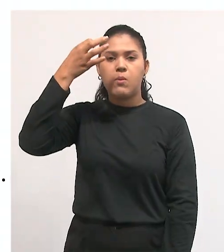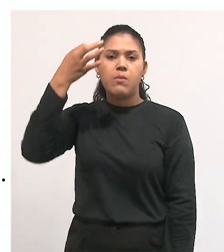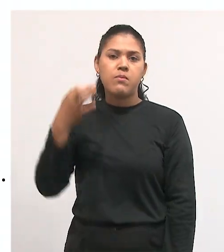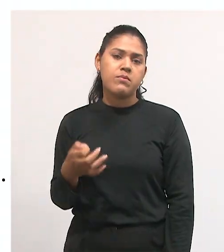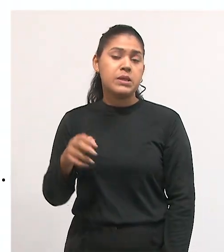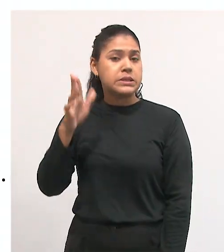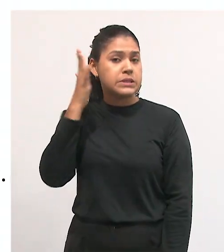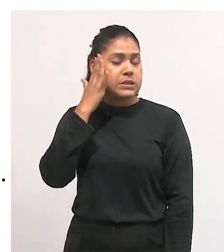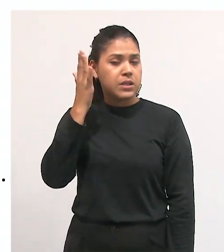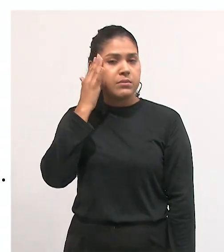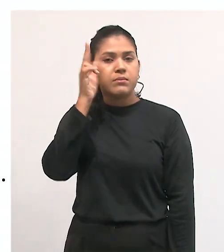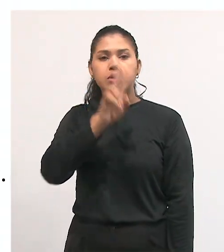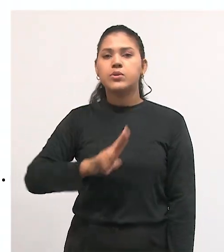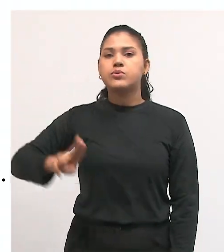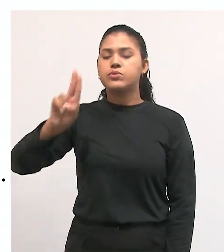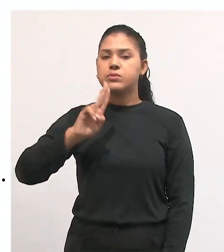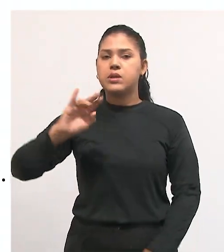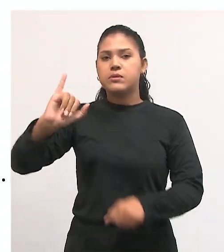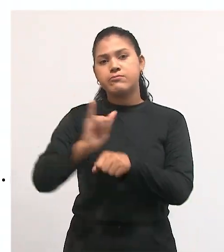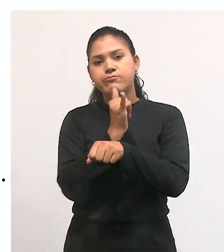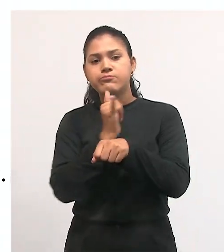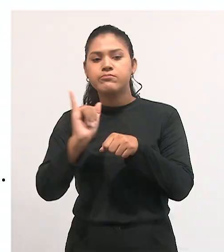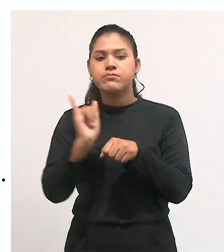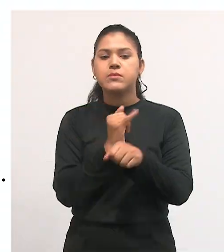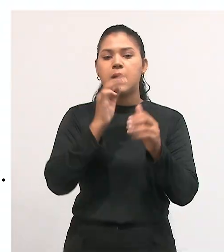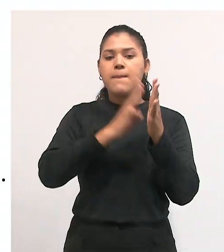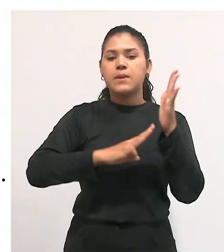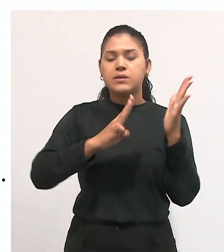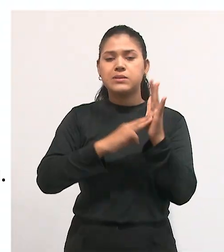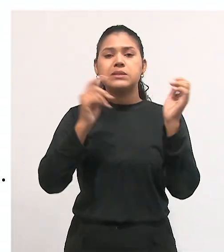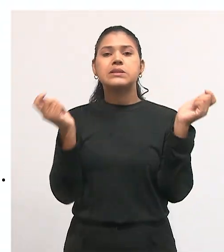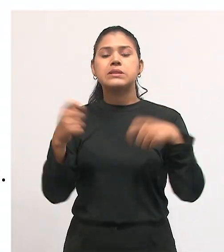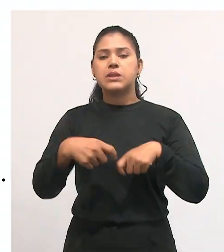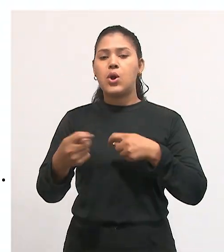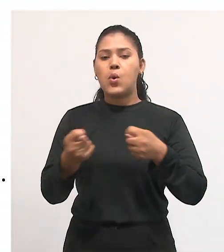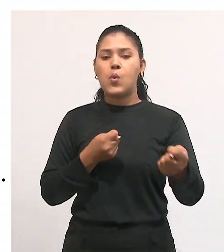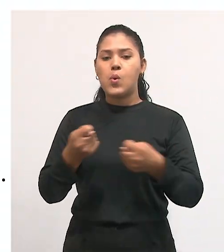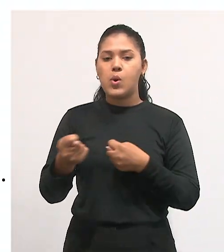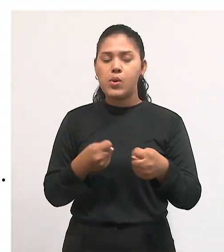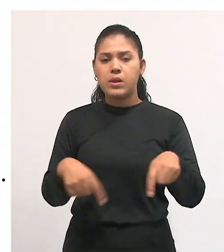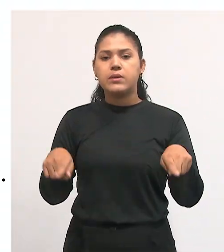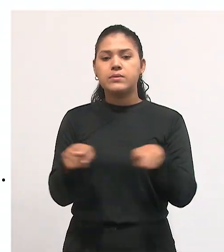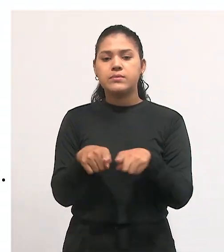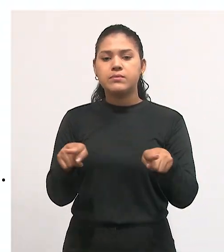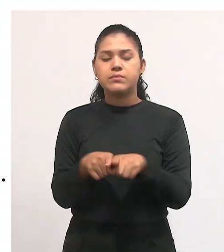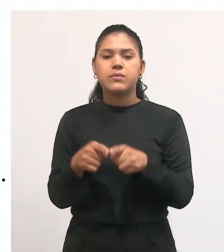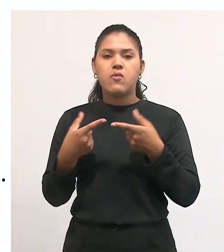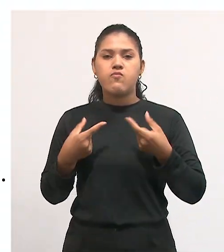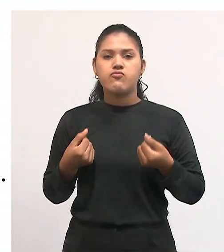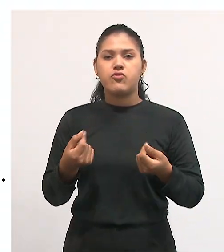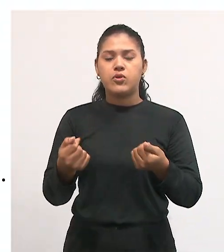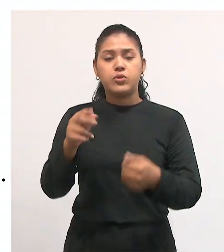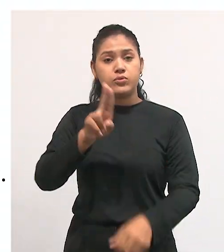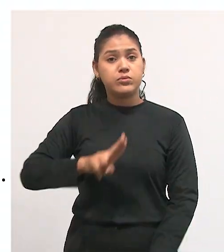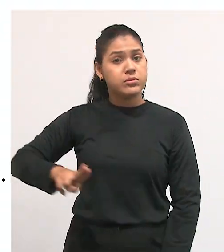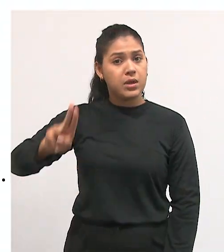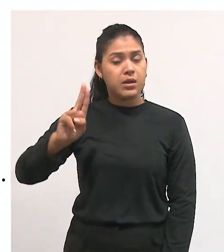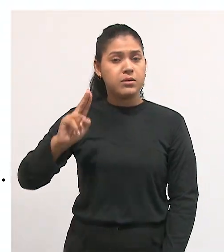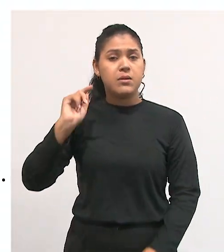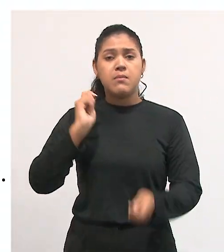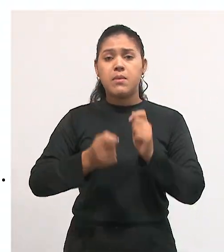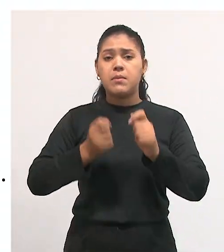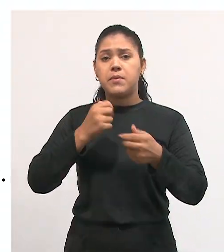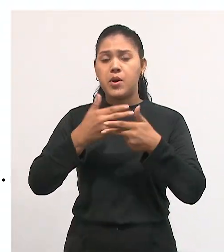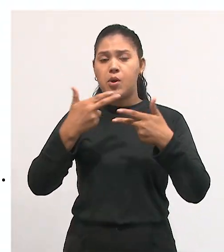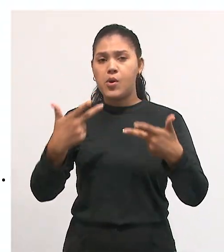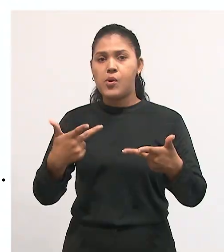habilidades, ferramentas, estratégias para que você possa monitorar e controlar os custos envolvidos, né? Incluindo